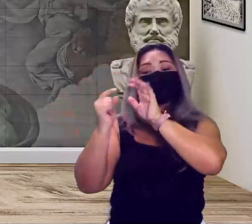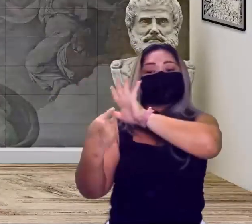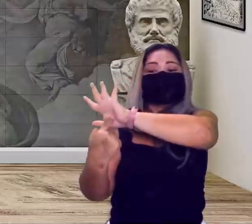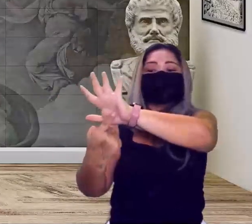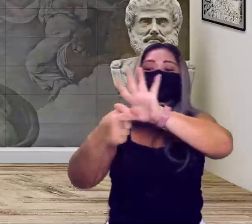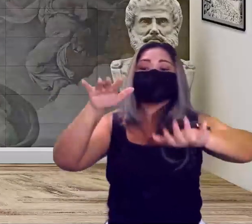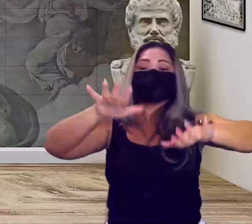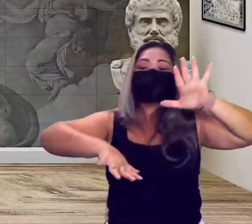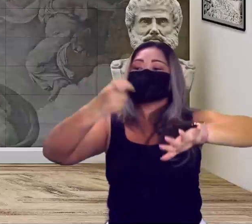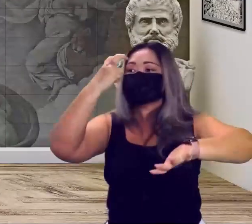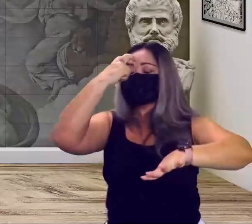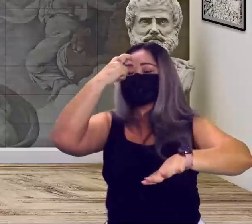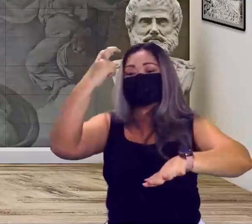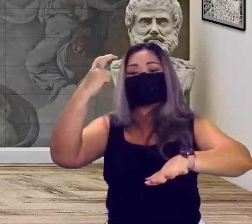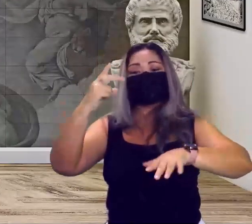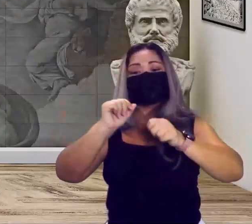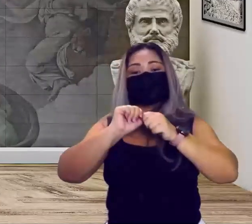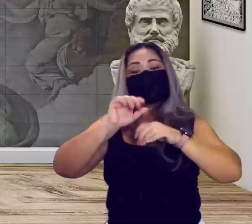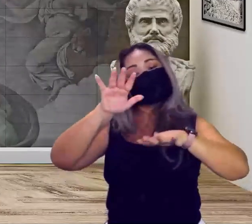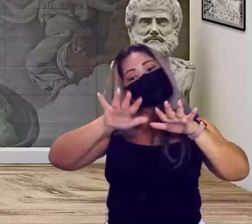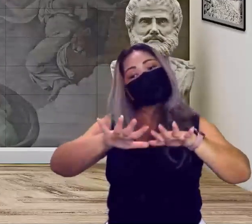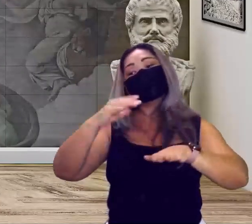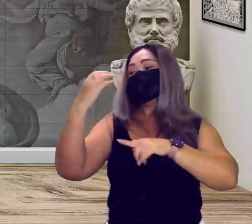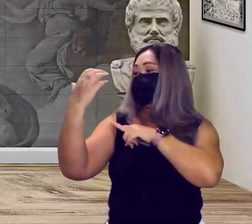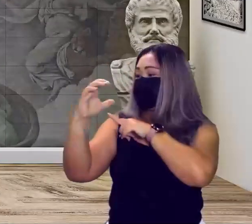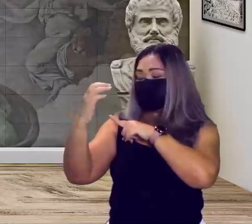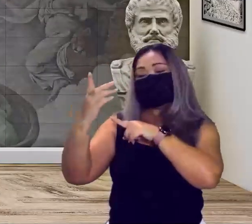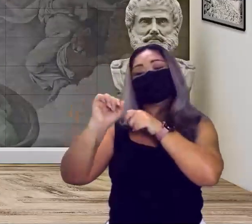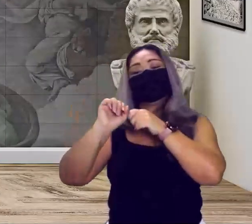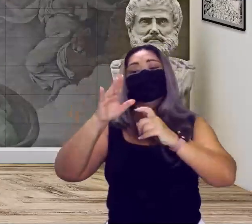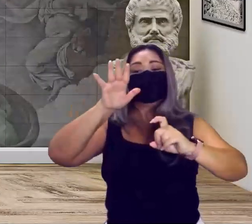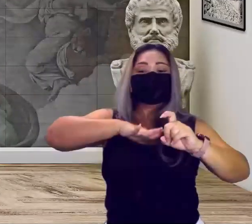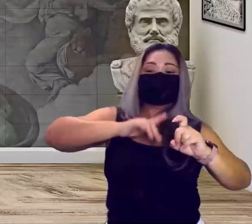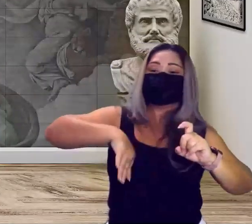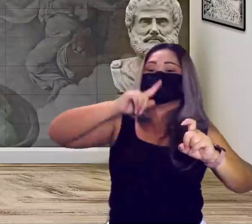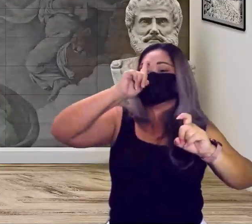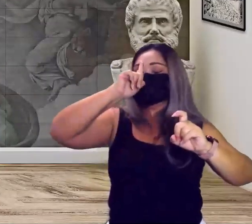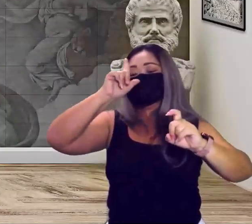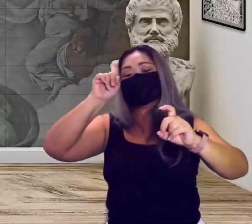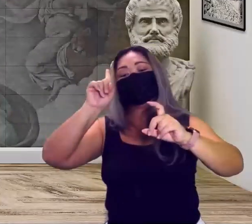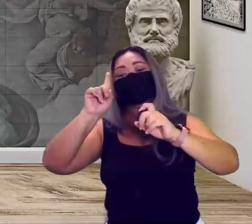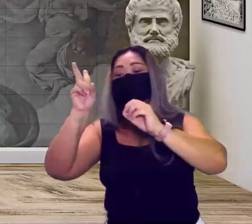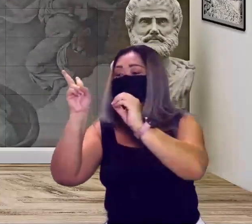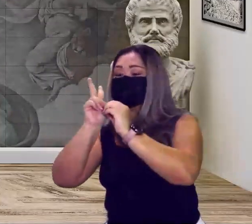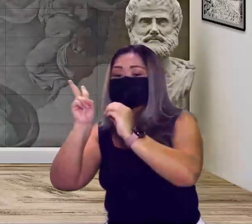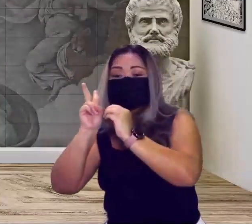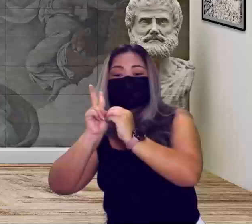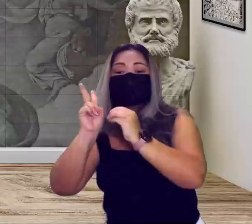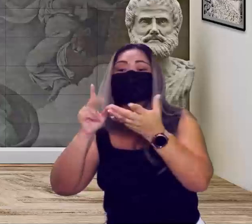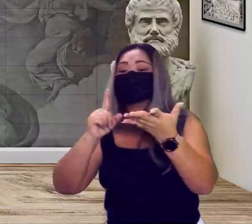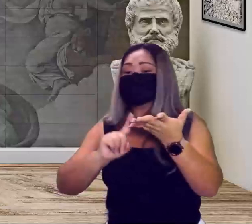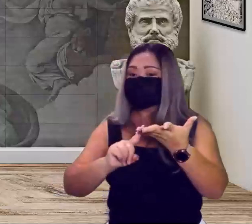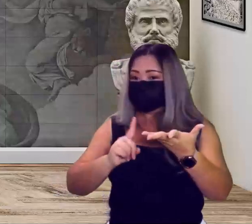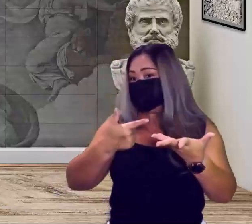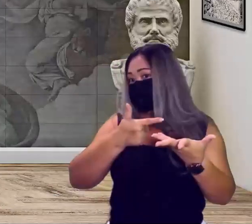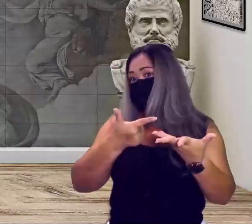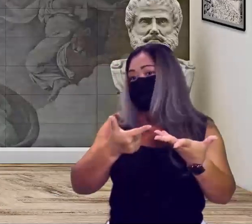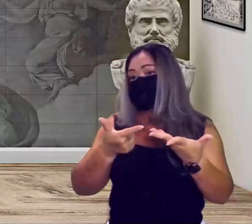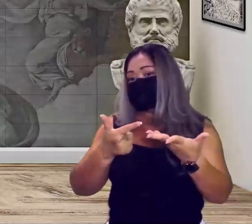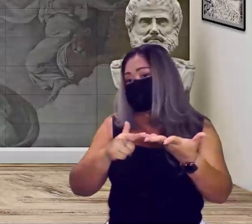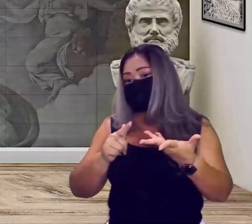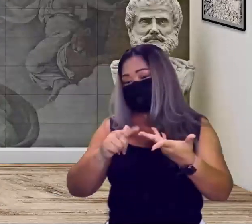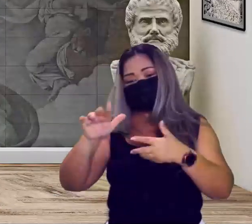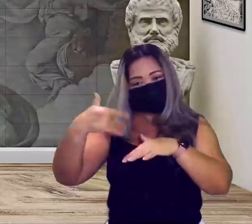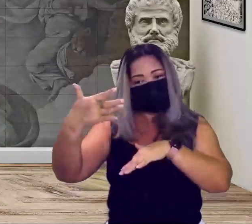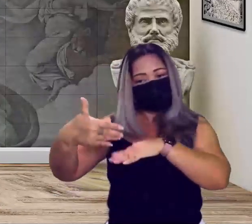apresentado por algumas culturas, inclusive a ciência, a mitologia grega, os indígenas e etc. Tá? Isso